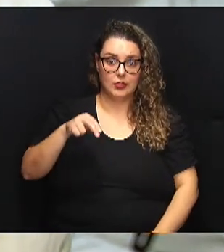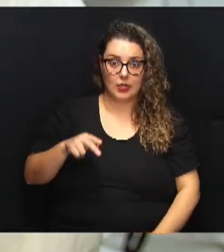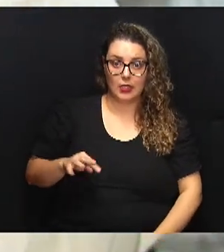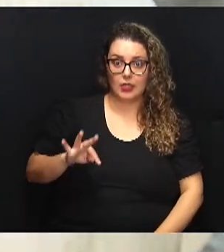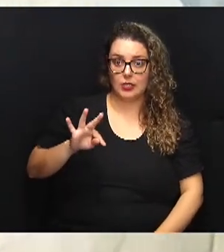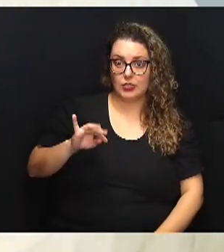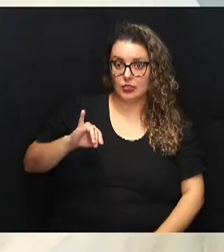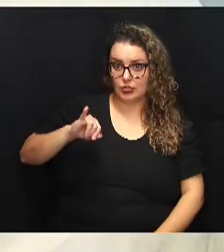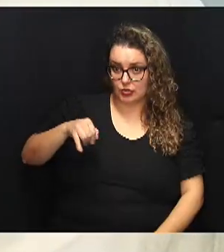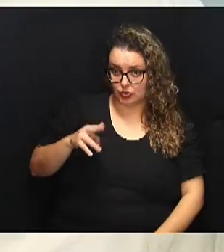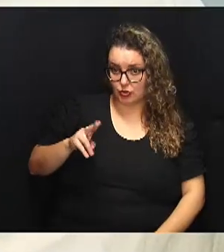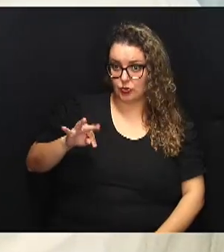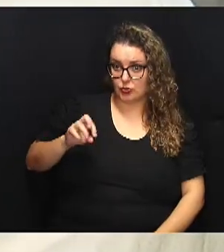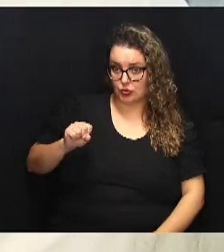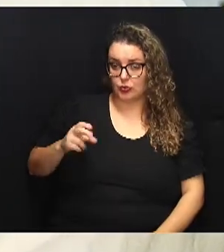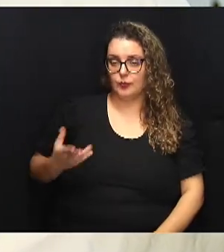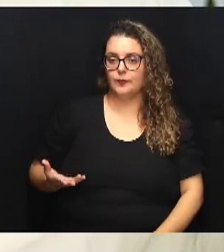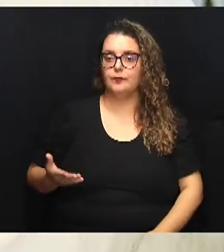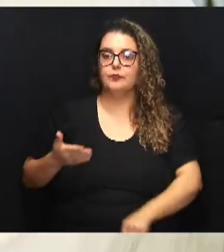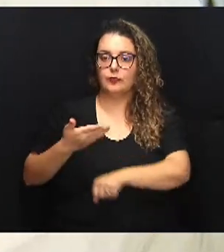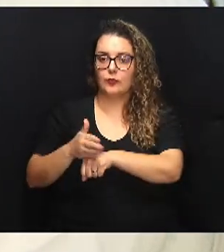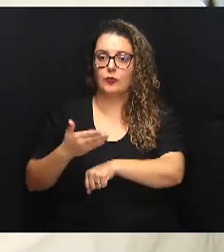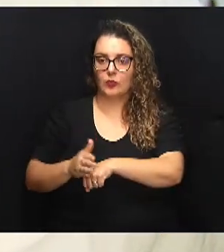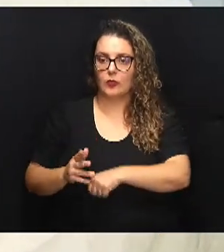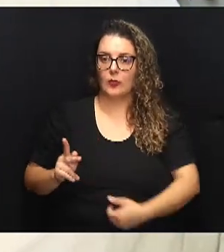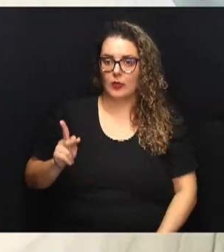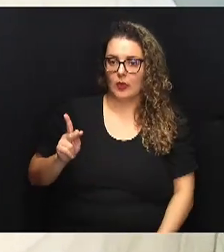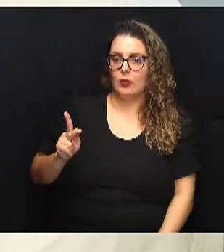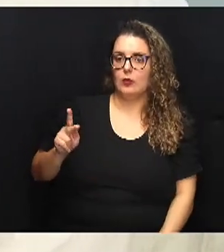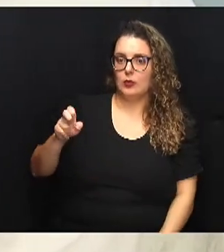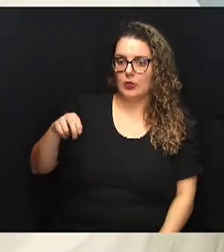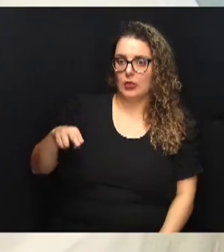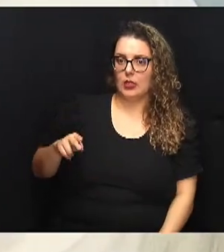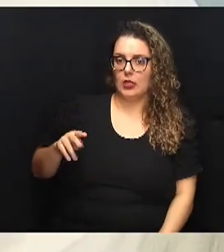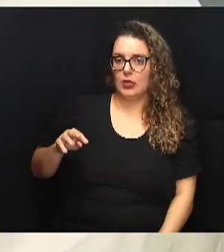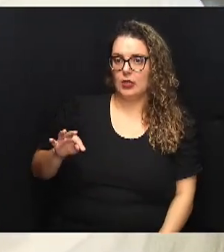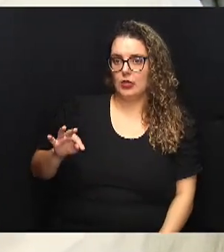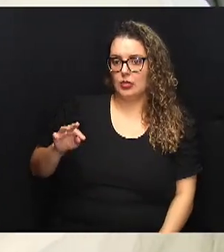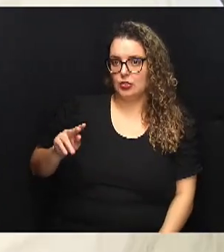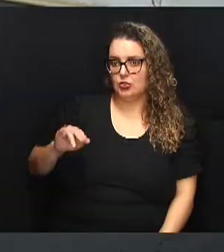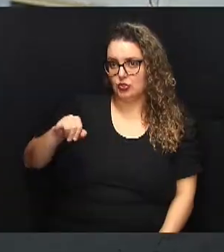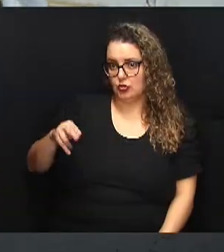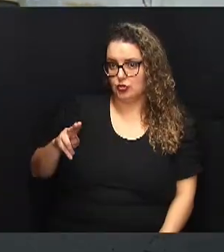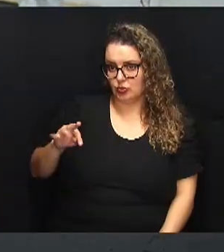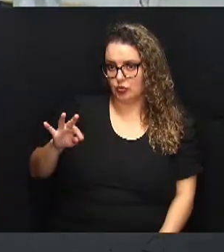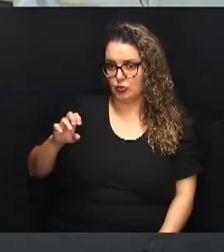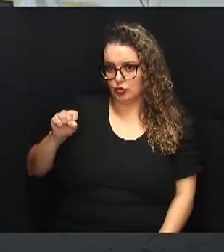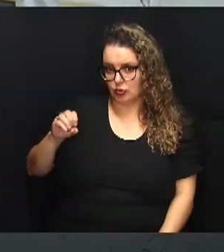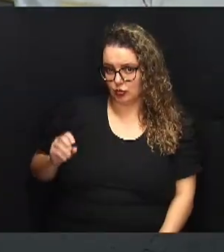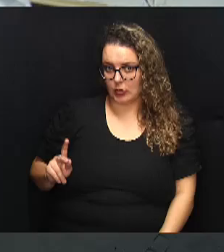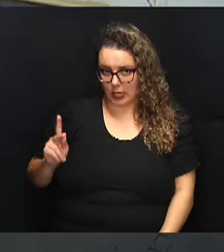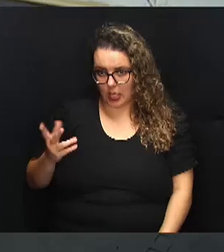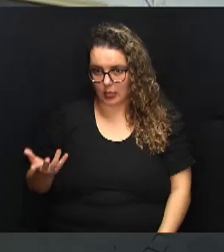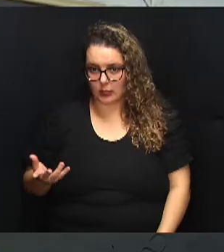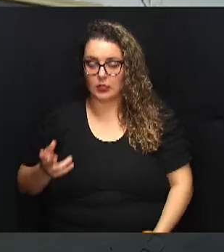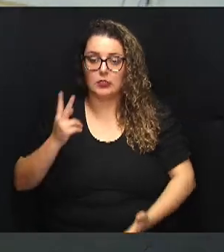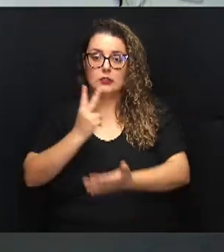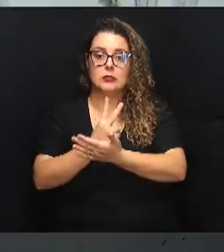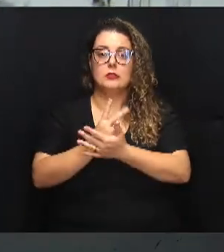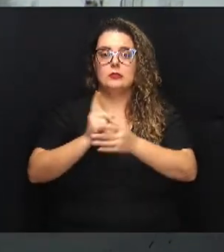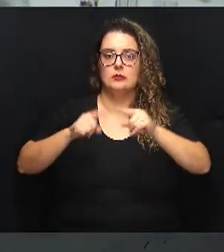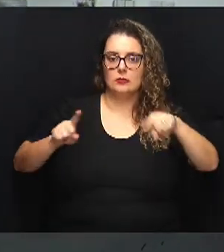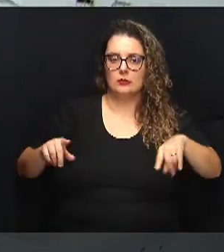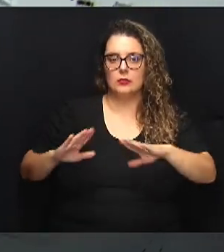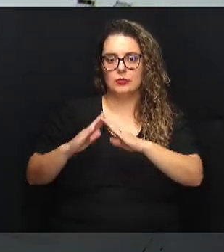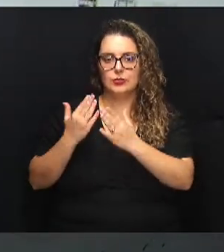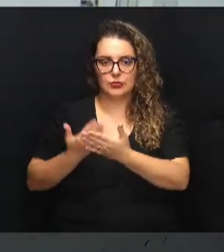lá. O praticante, o Kenjutsu-ka, né? O praticante do Kenjutsu, isso vai sempre variar de escola para